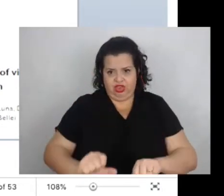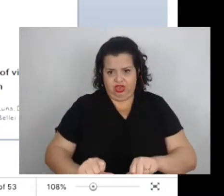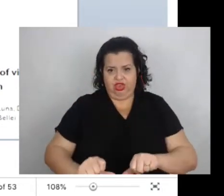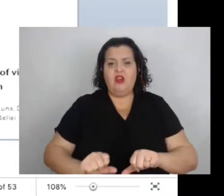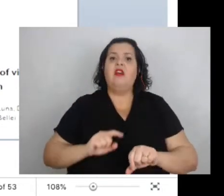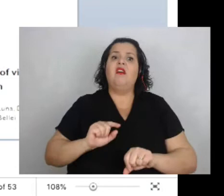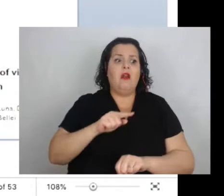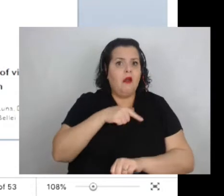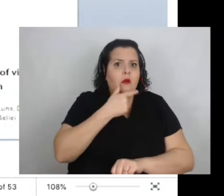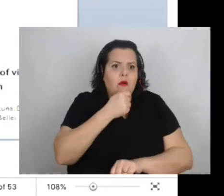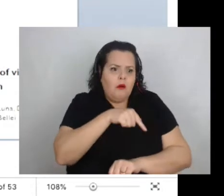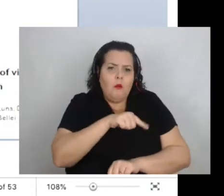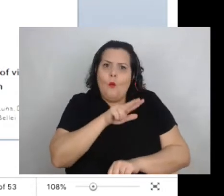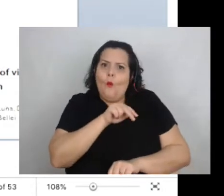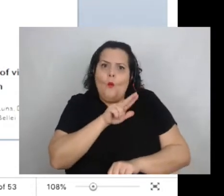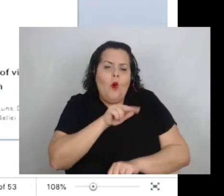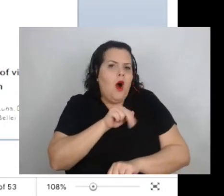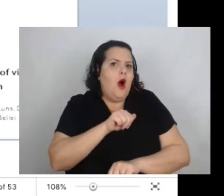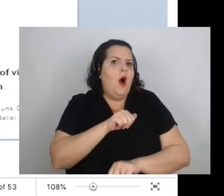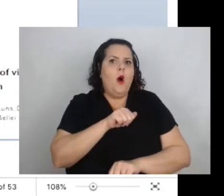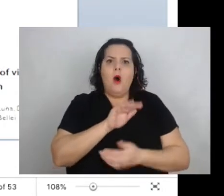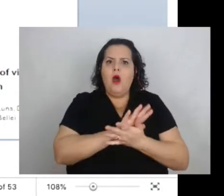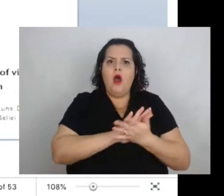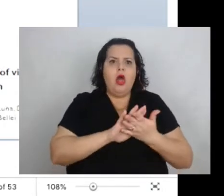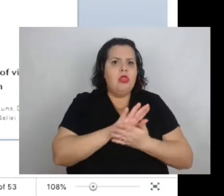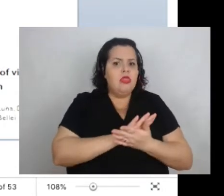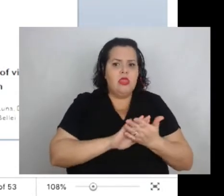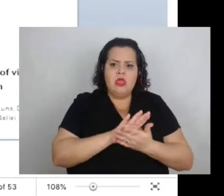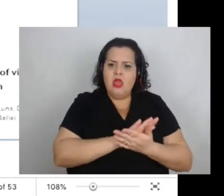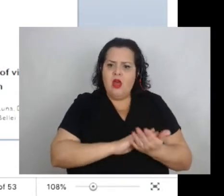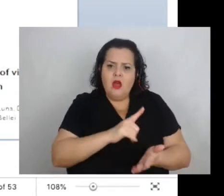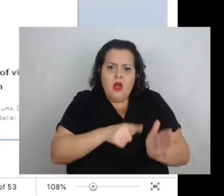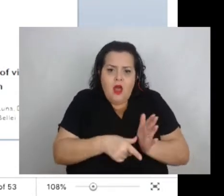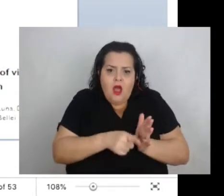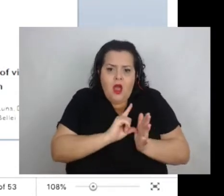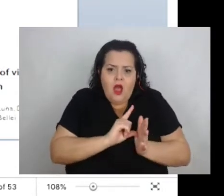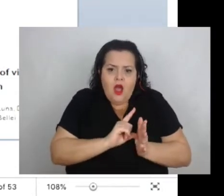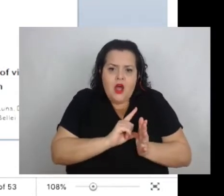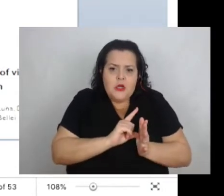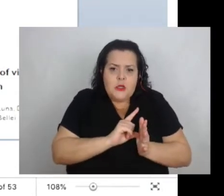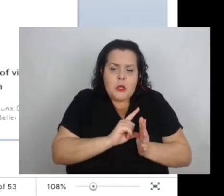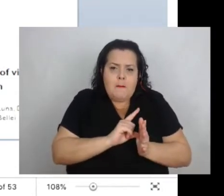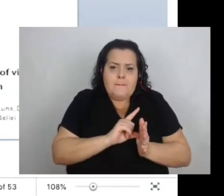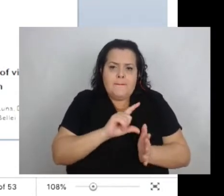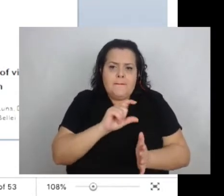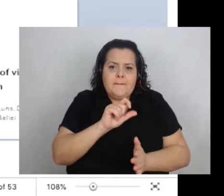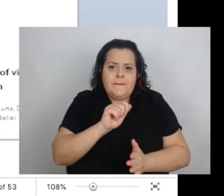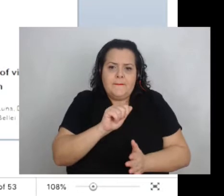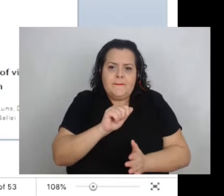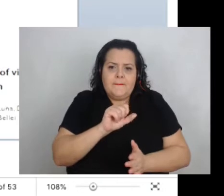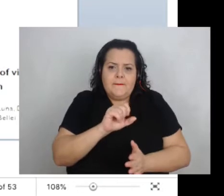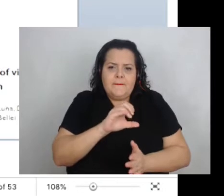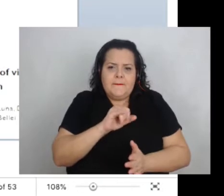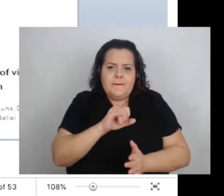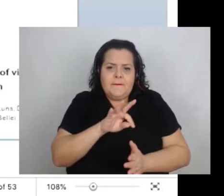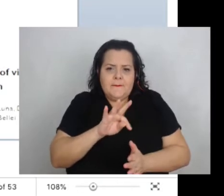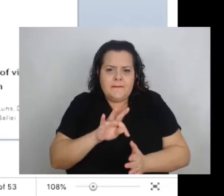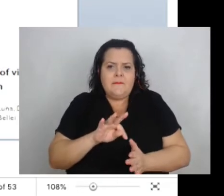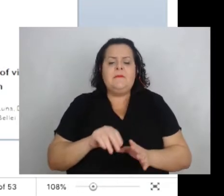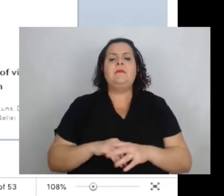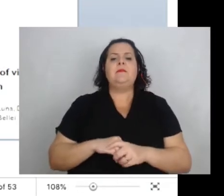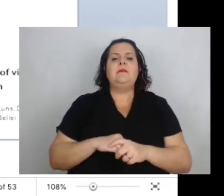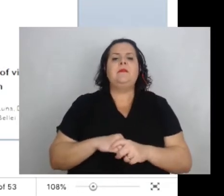uma descompensação em ascite antes da internação, antes desse evento, e aqui